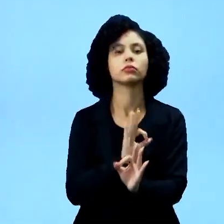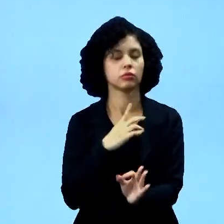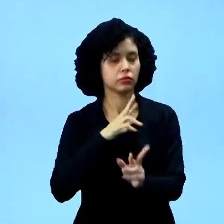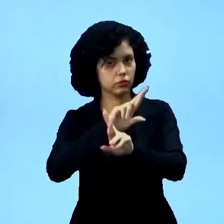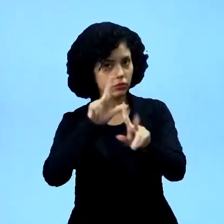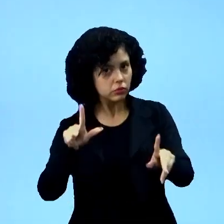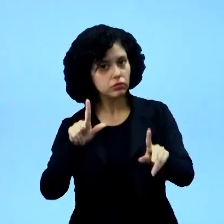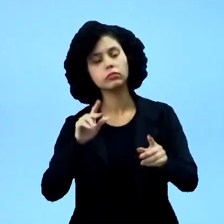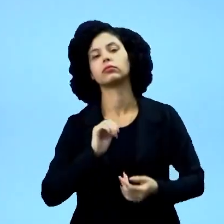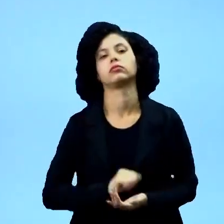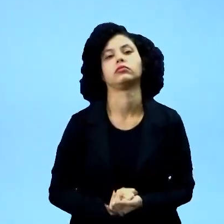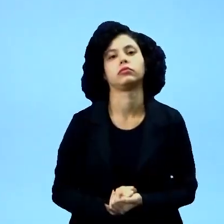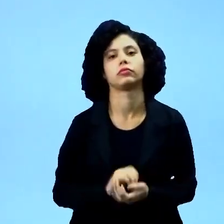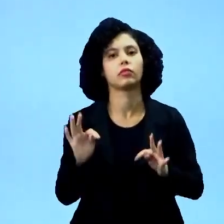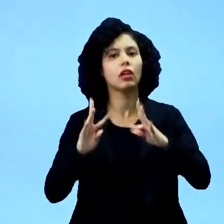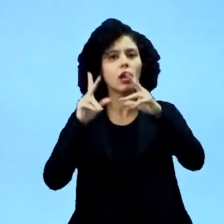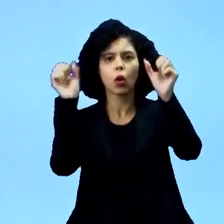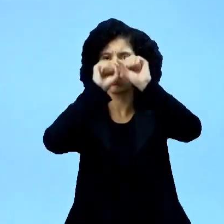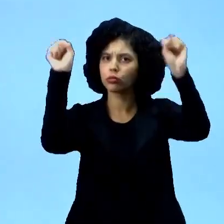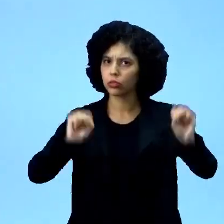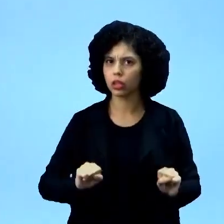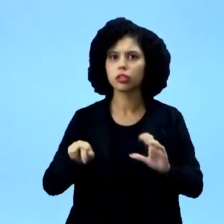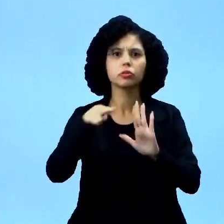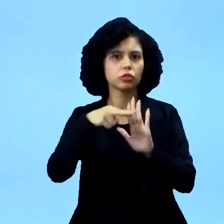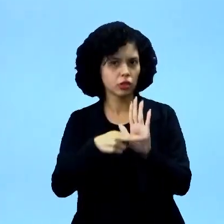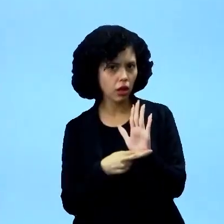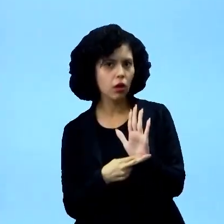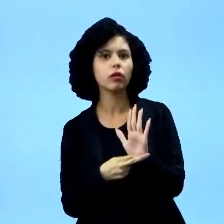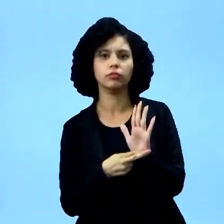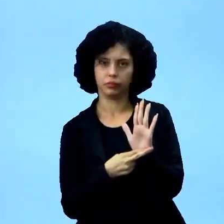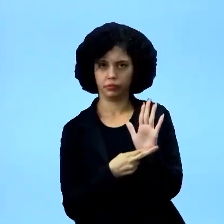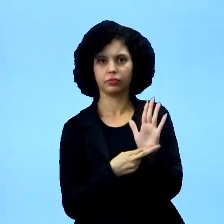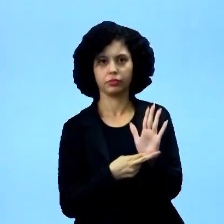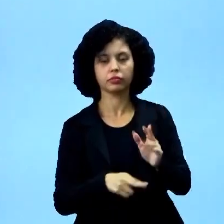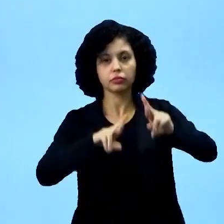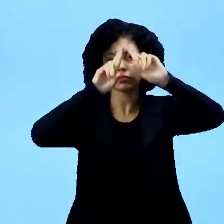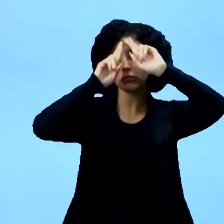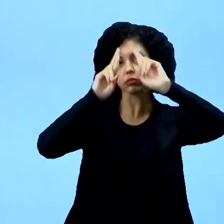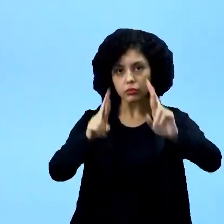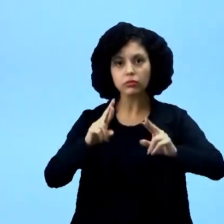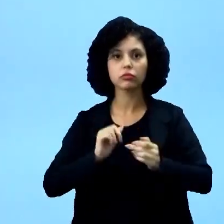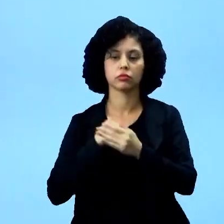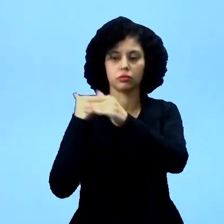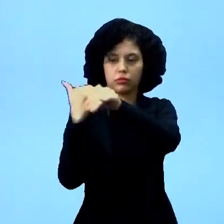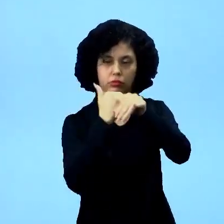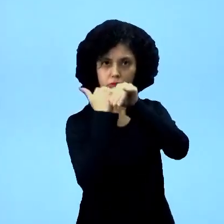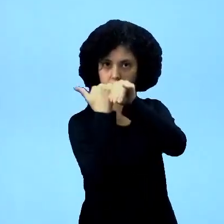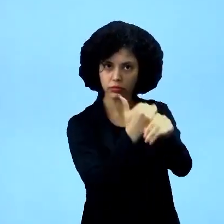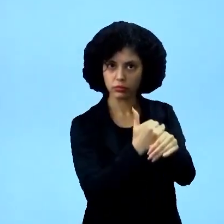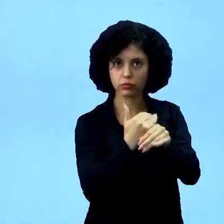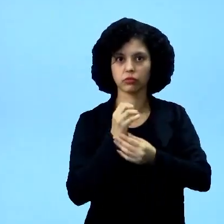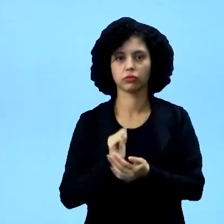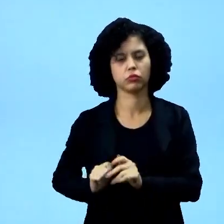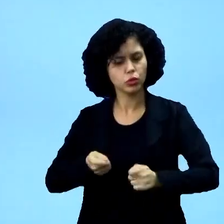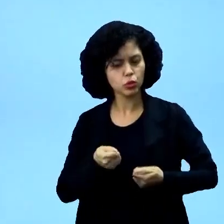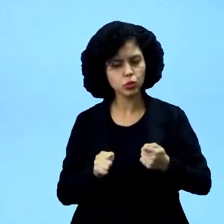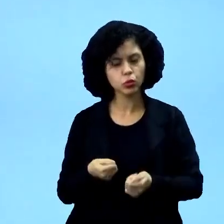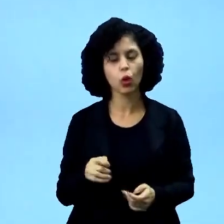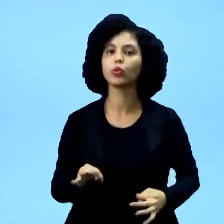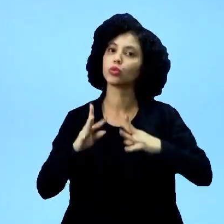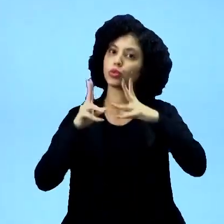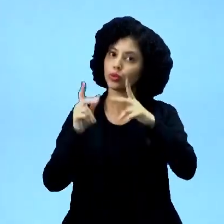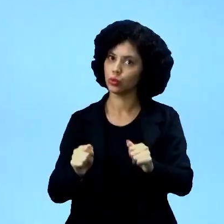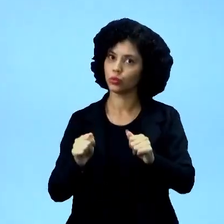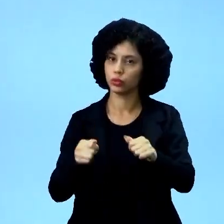tem definição, tem todo um sistema filosófico de respeito, de igualdade, de controle. Então, tem toda